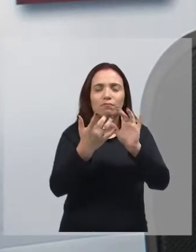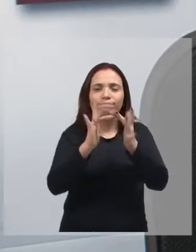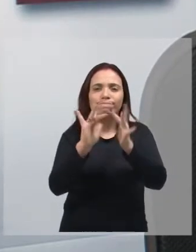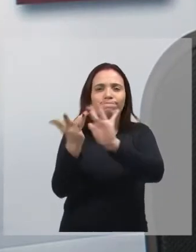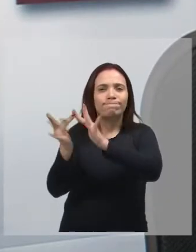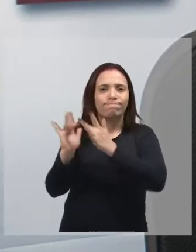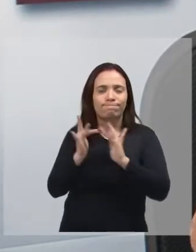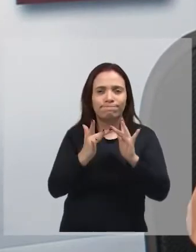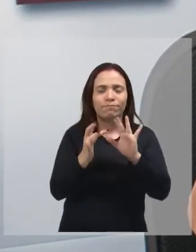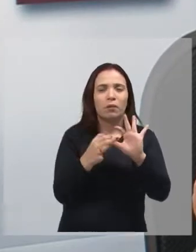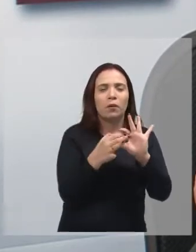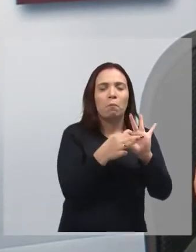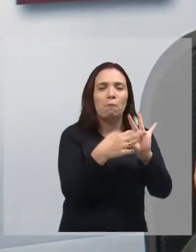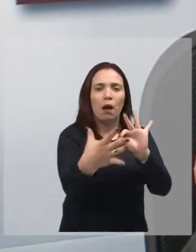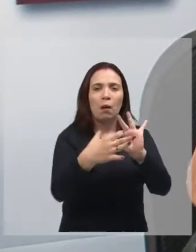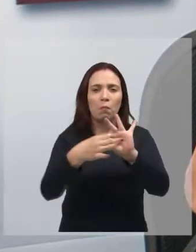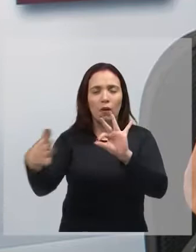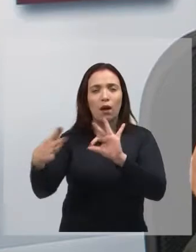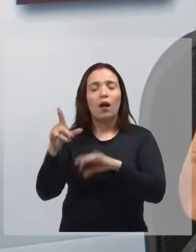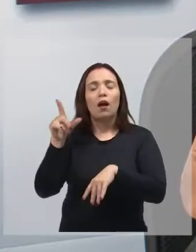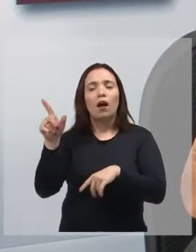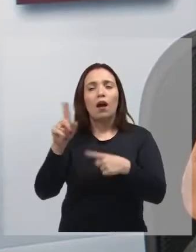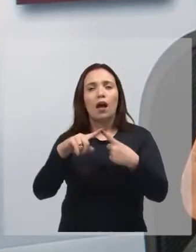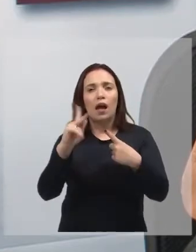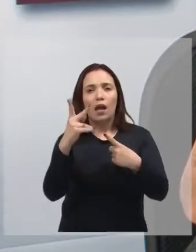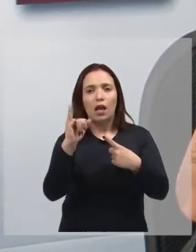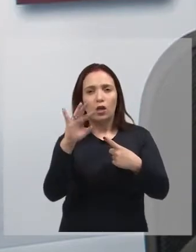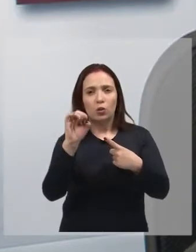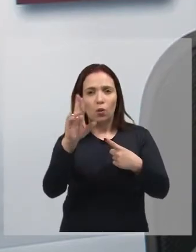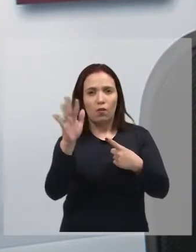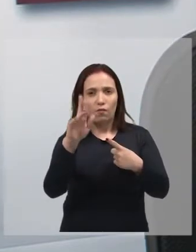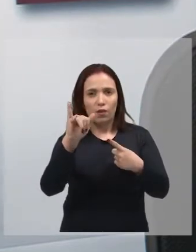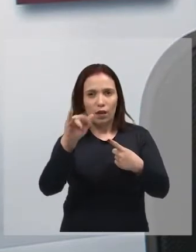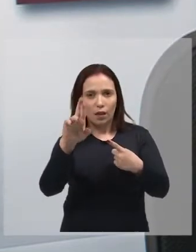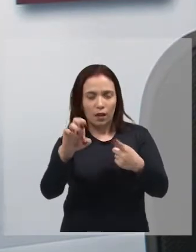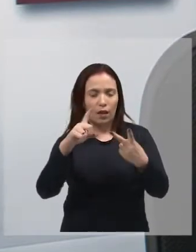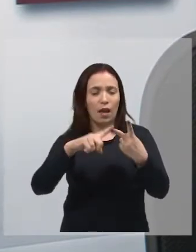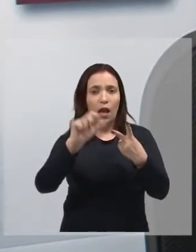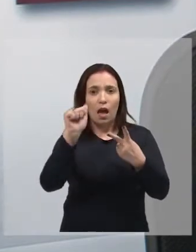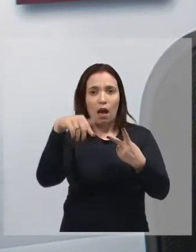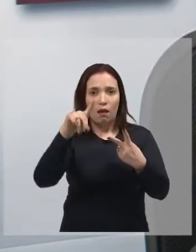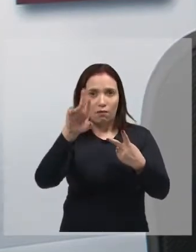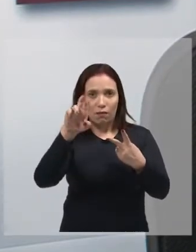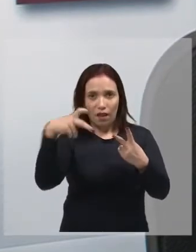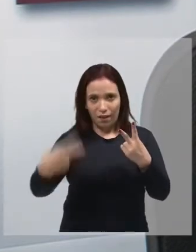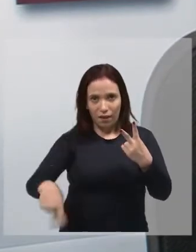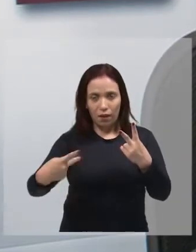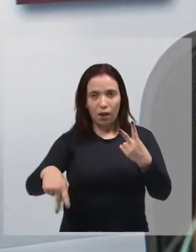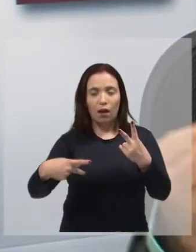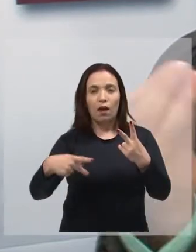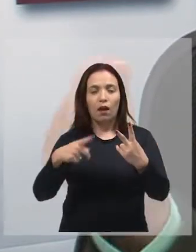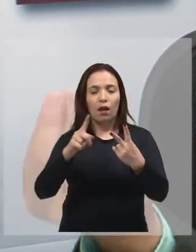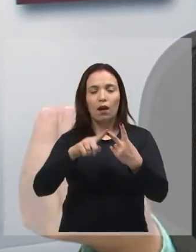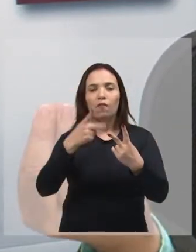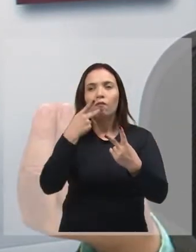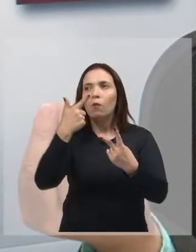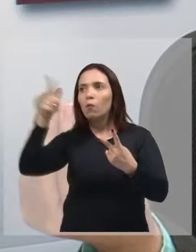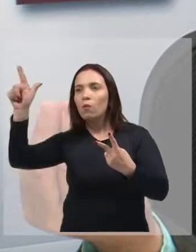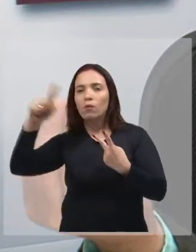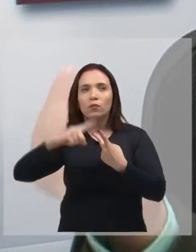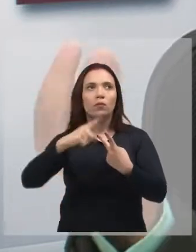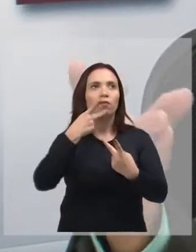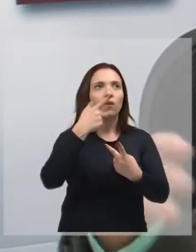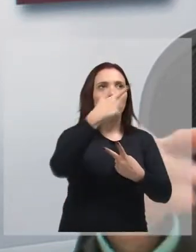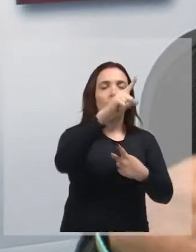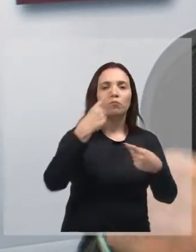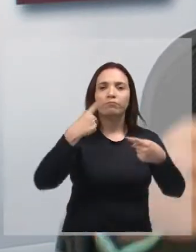Freire como o deputado estadual André estão entrando em atritos, né? Um fala uma coisa, o outro fala outra coisa.